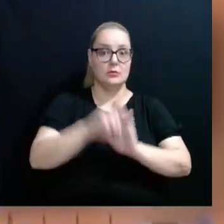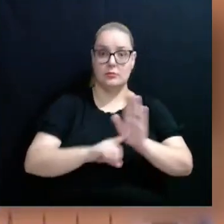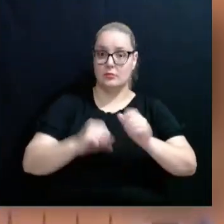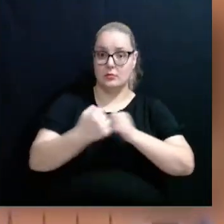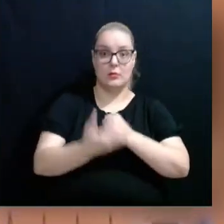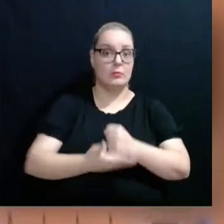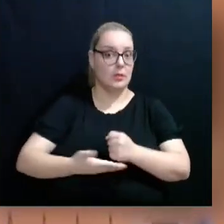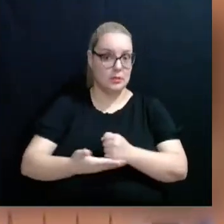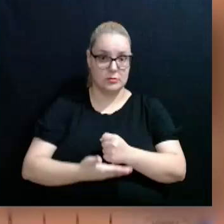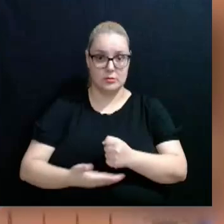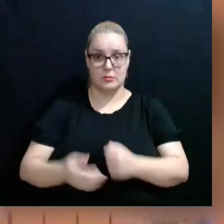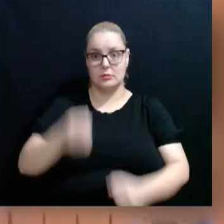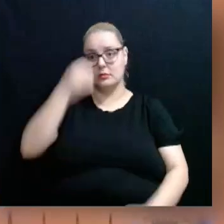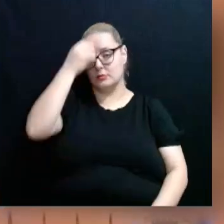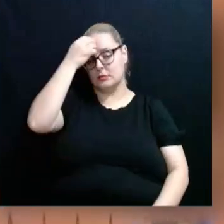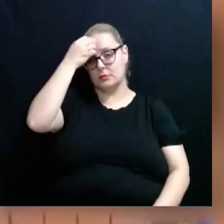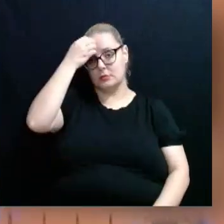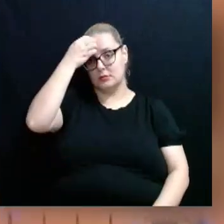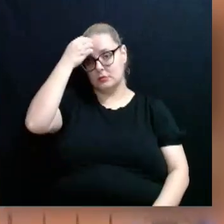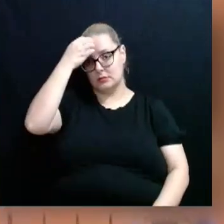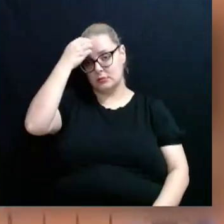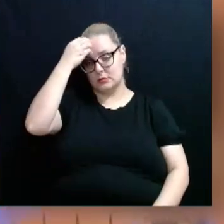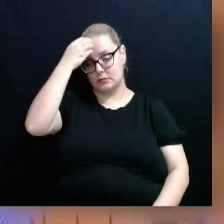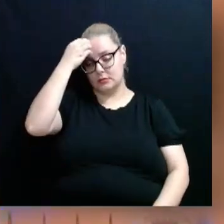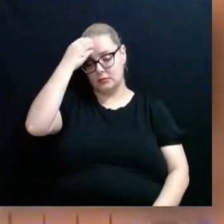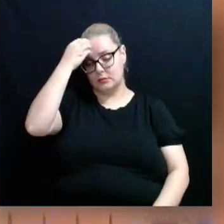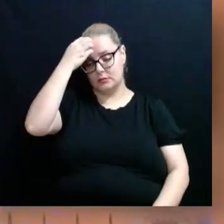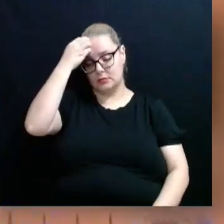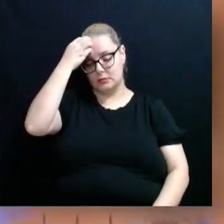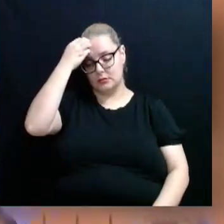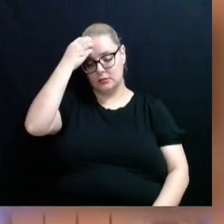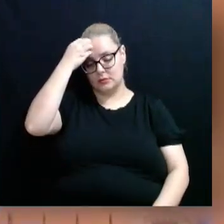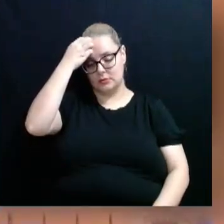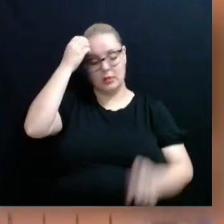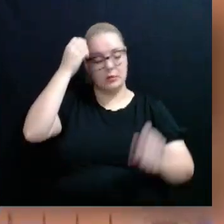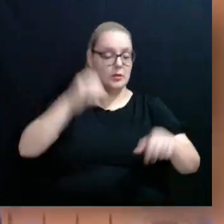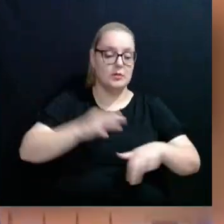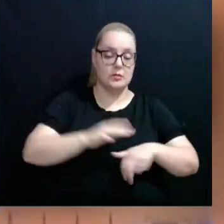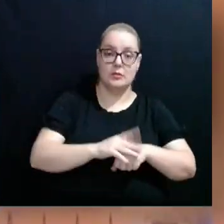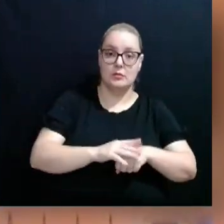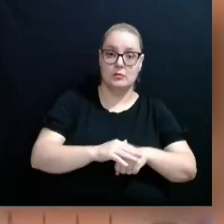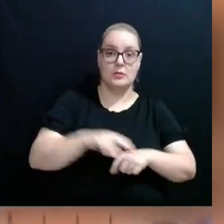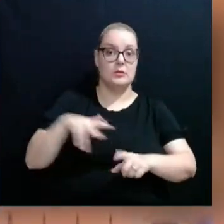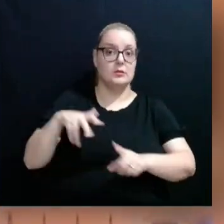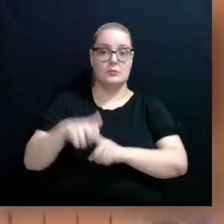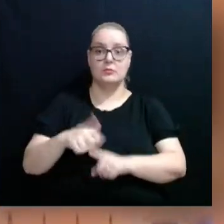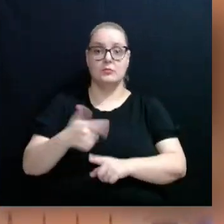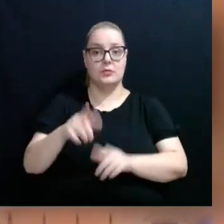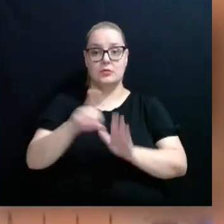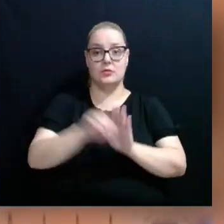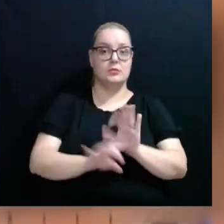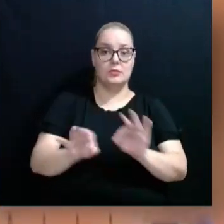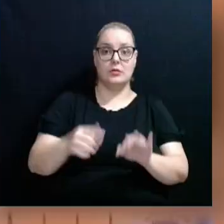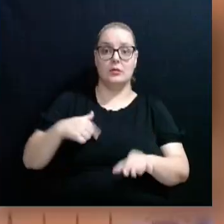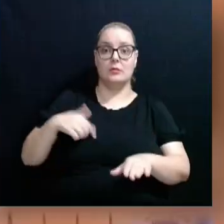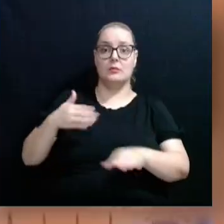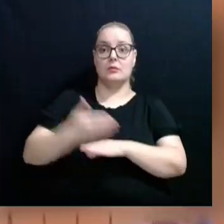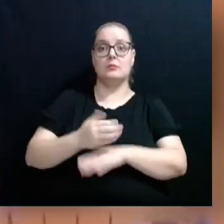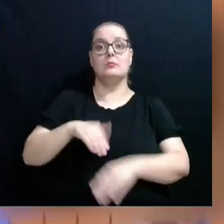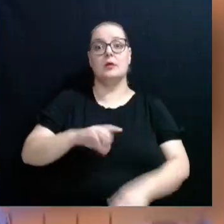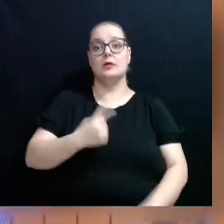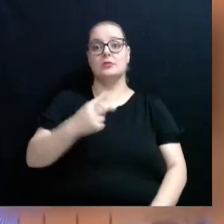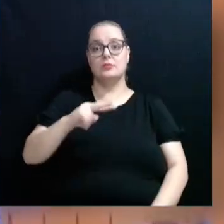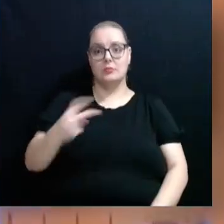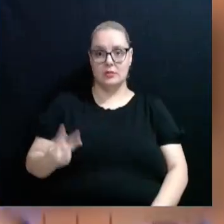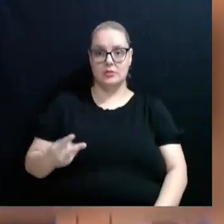pessoa adoece, se acidenta, a pessoa não tem direito a nada. Eu já participei mais de uma vez de vaquinha para